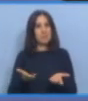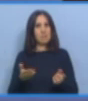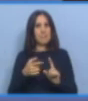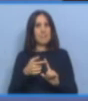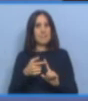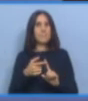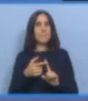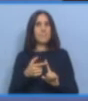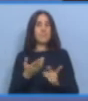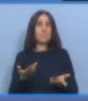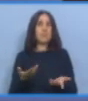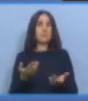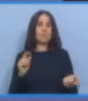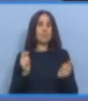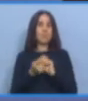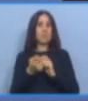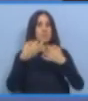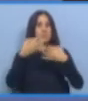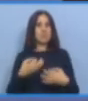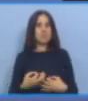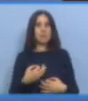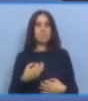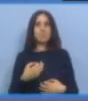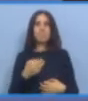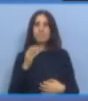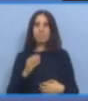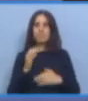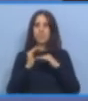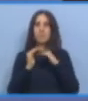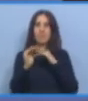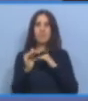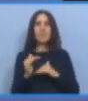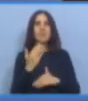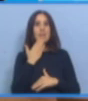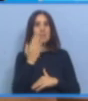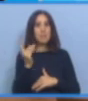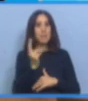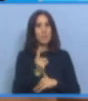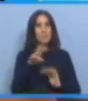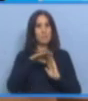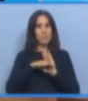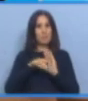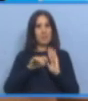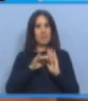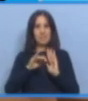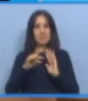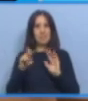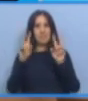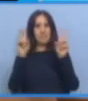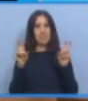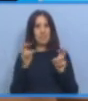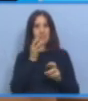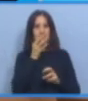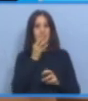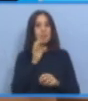para que a mudança de comportamentos seja também sustentável. Agradeço-vos terem estado aqui no programa Eclésia a falarmos destas